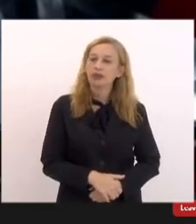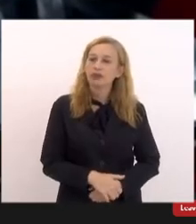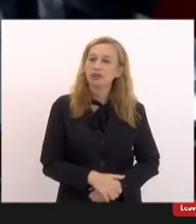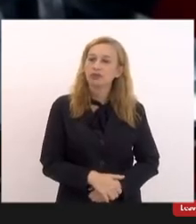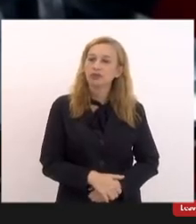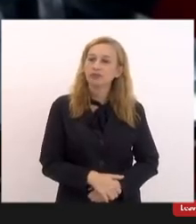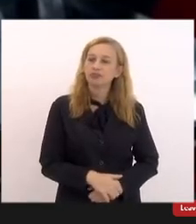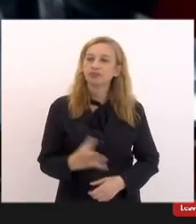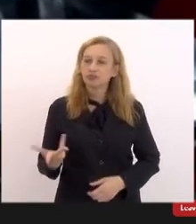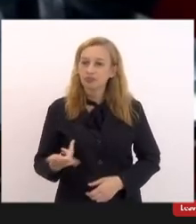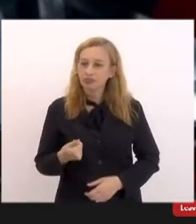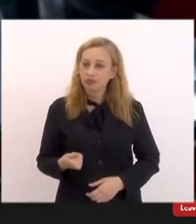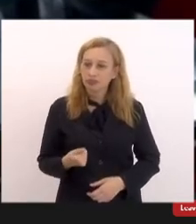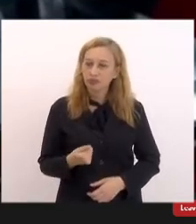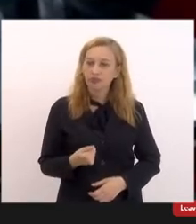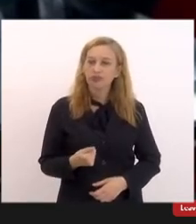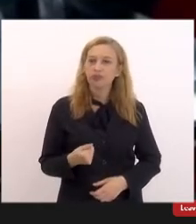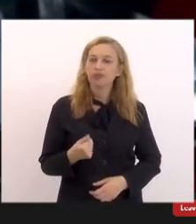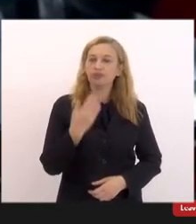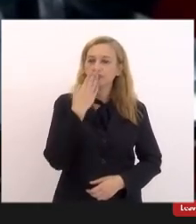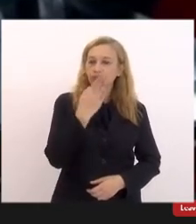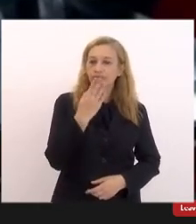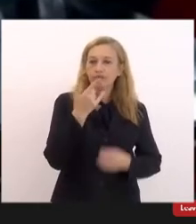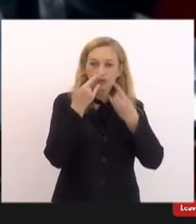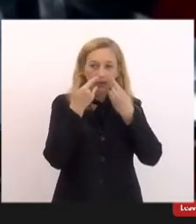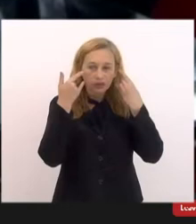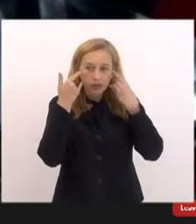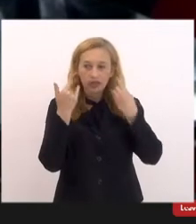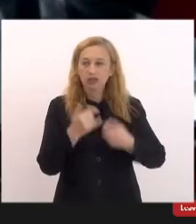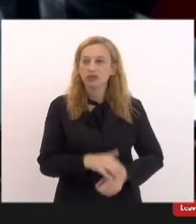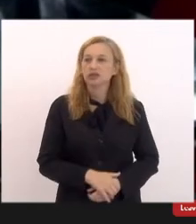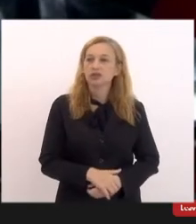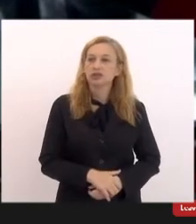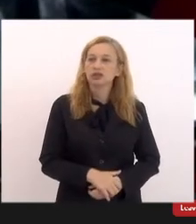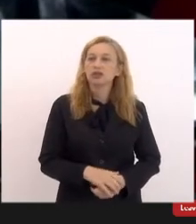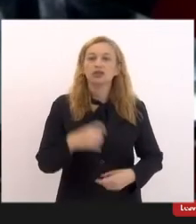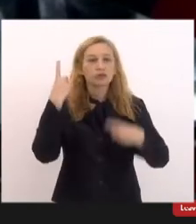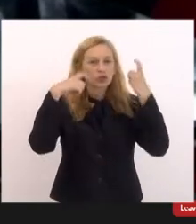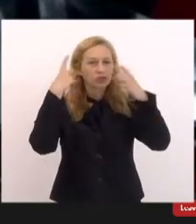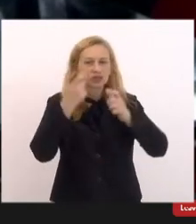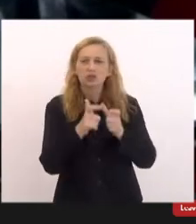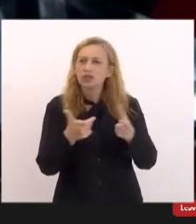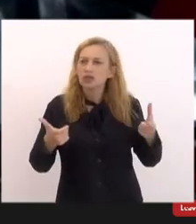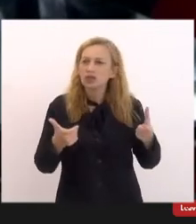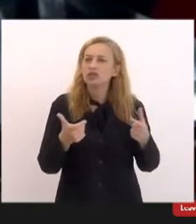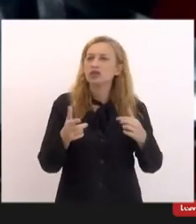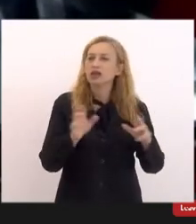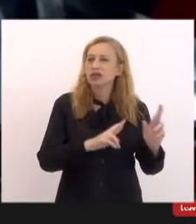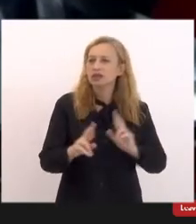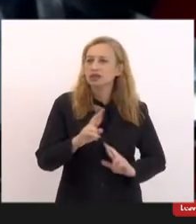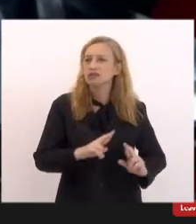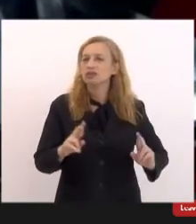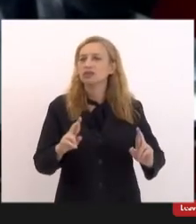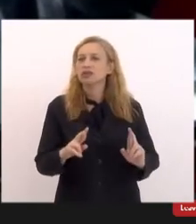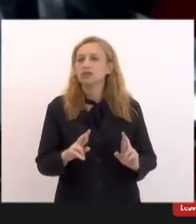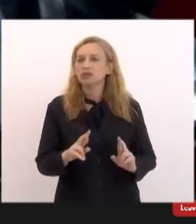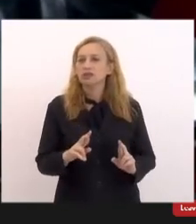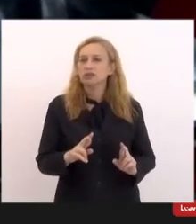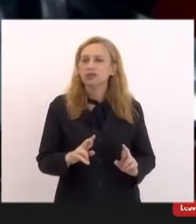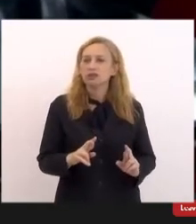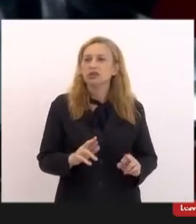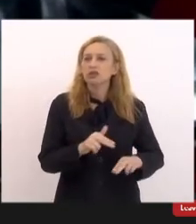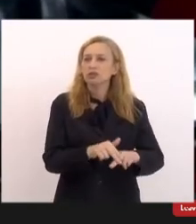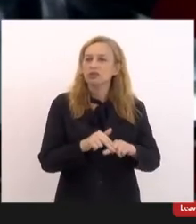a qualidade com o tipo de máscara. Nós tivemos uma preocupação grande com relação a isso, por isso